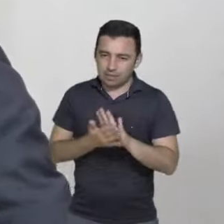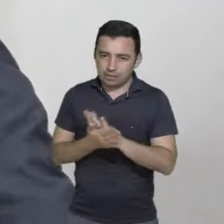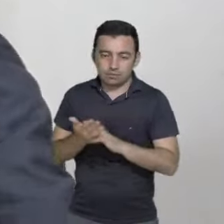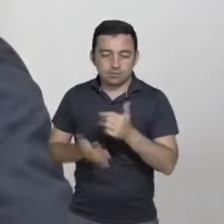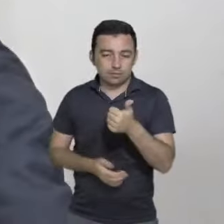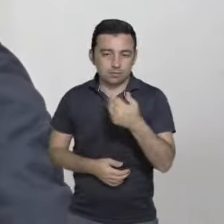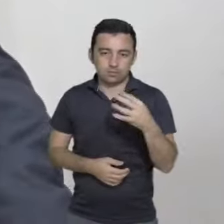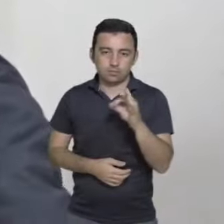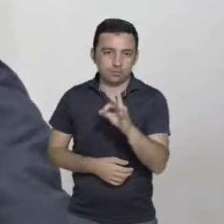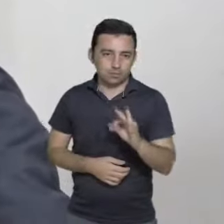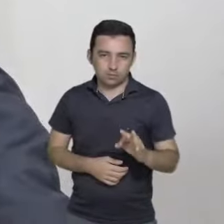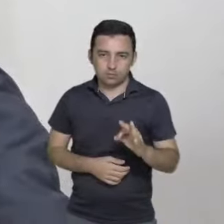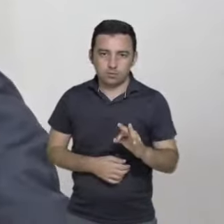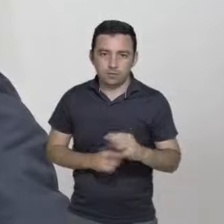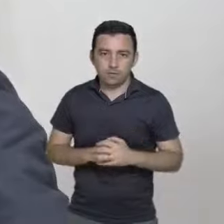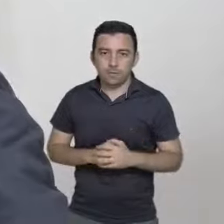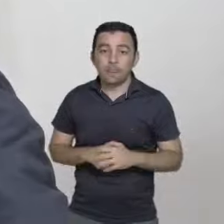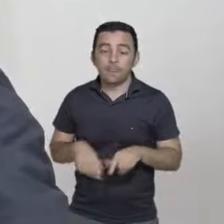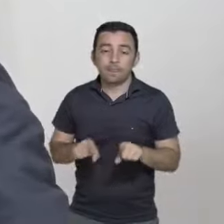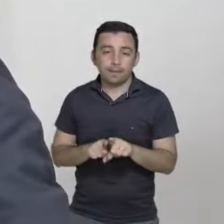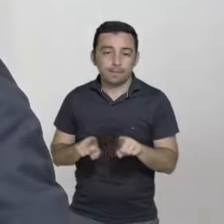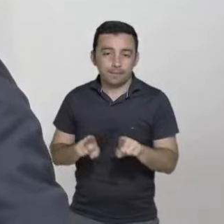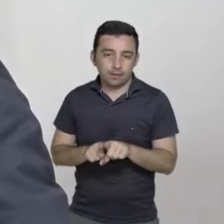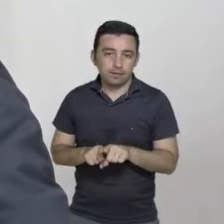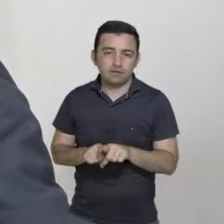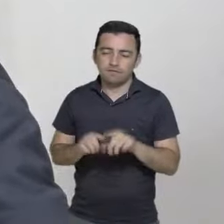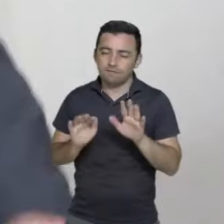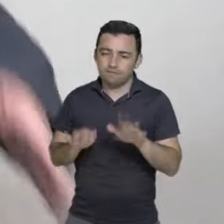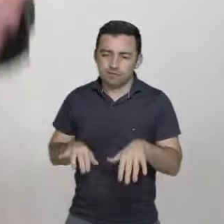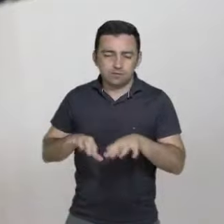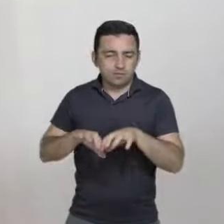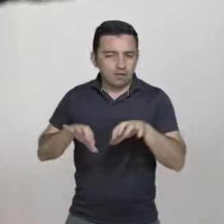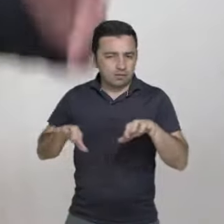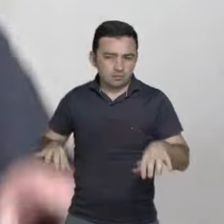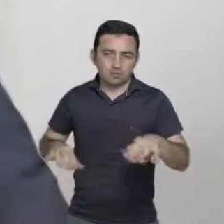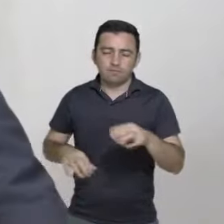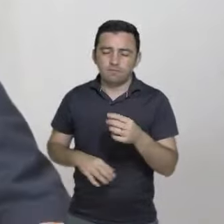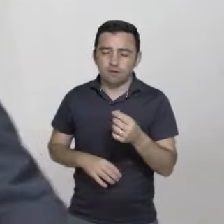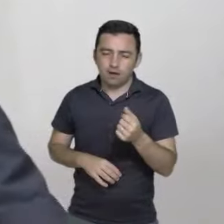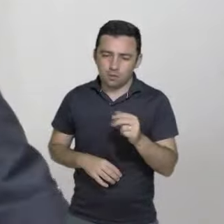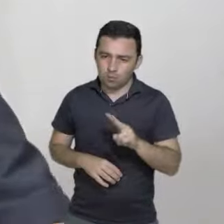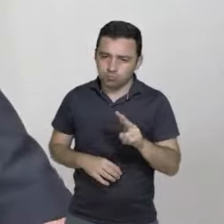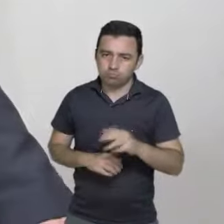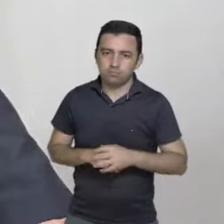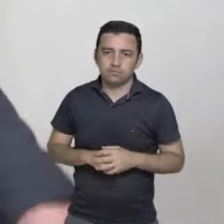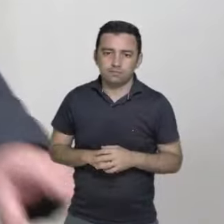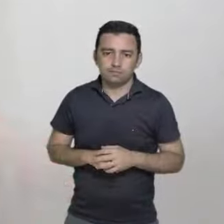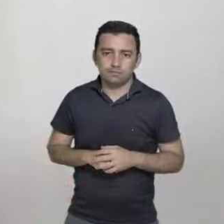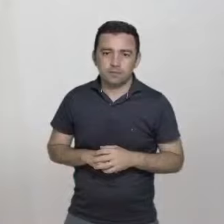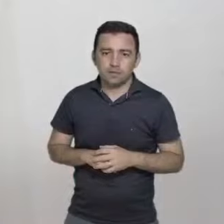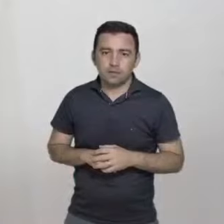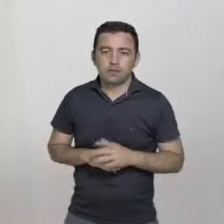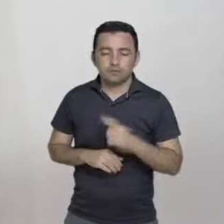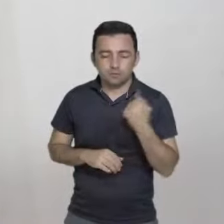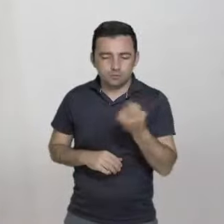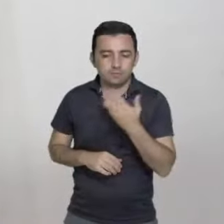14%. E a questão do fim da segregação dos valores. É nesse sentido que a gente